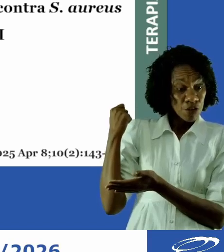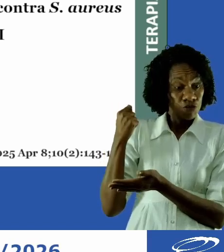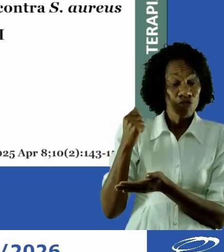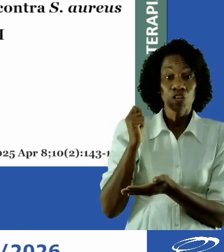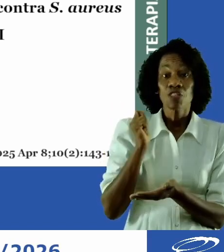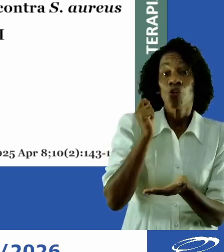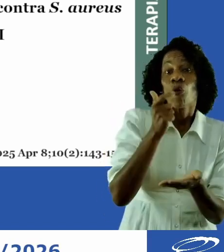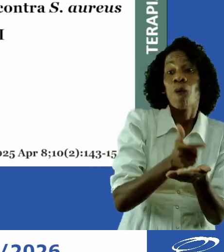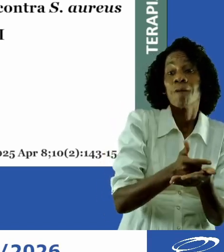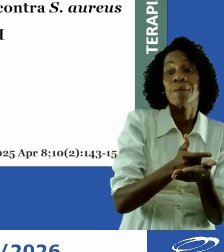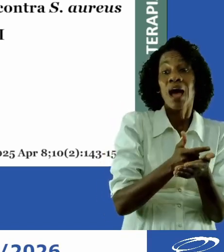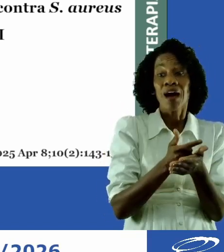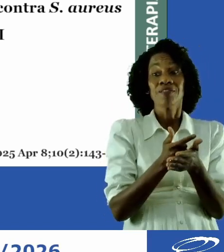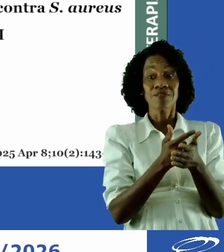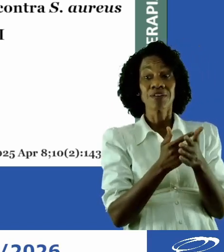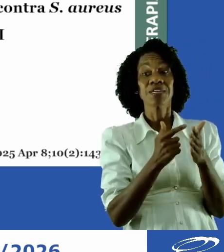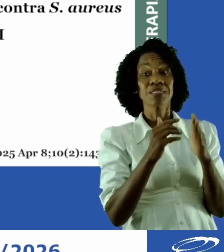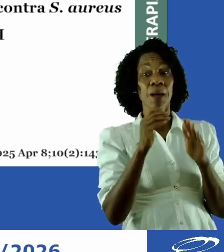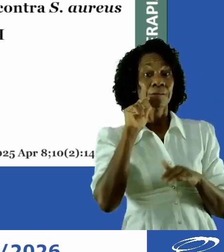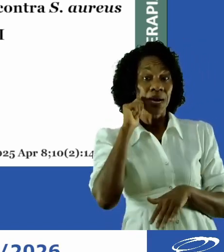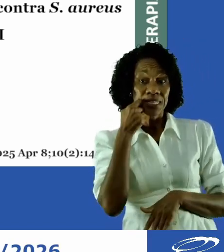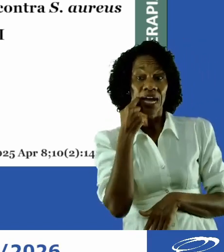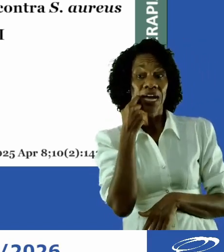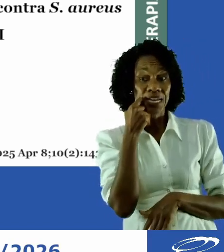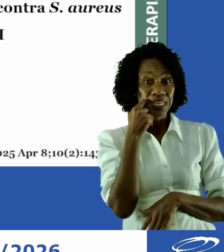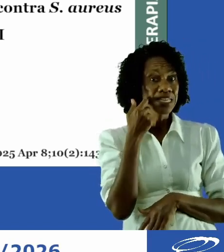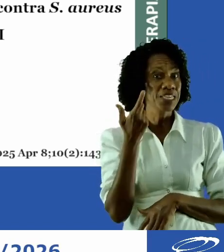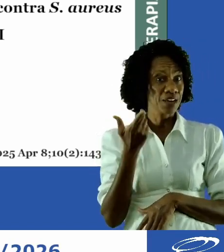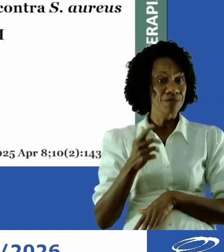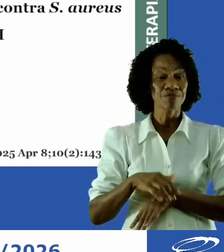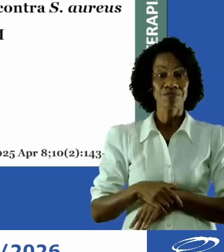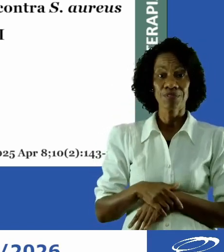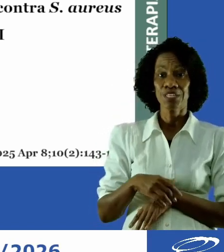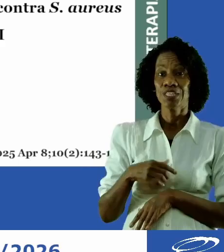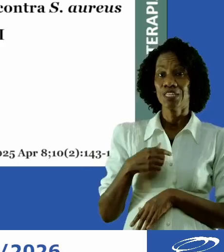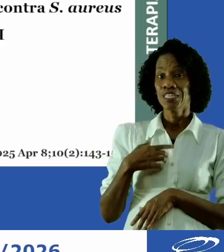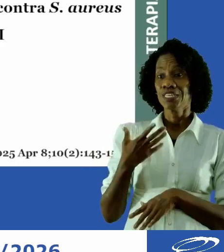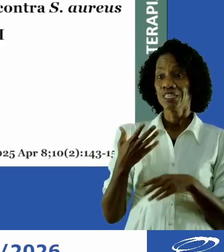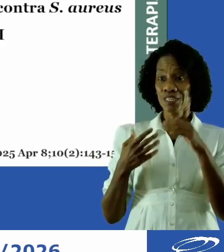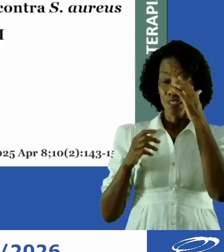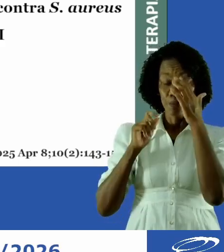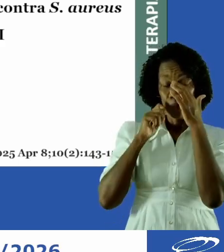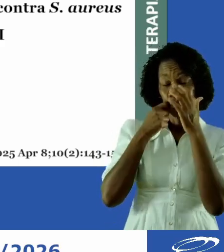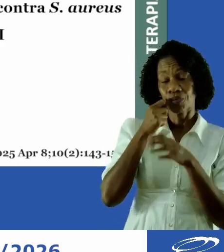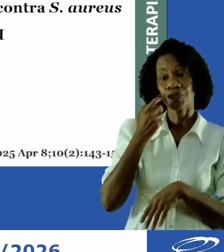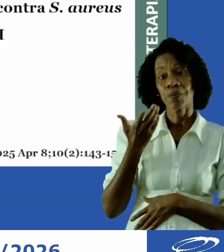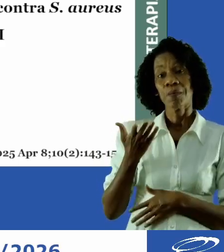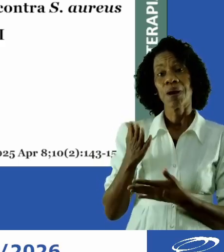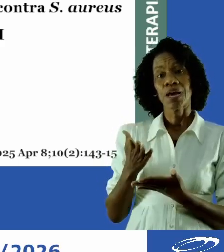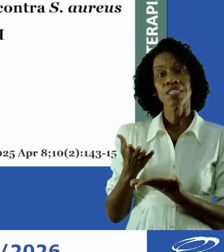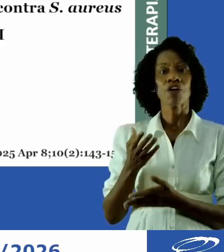década de 80, por exemplo, e era vendida a retalho, era uma loucura isso. E, obviamente, a resistência foi crescendo nesse país, mas é uma droga